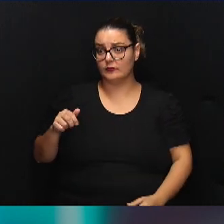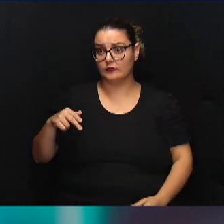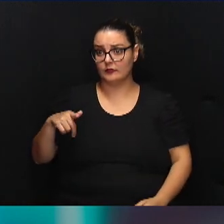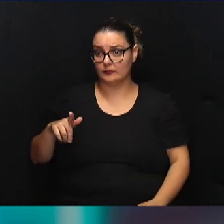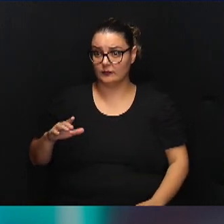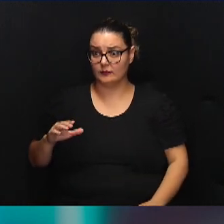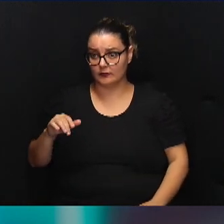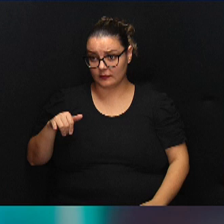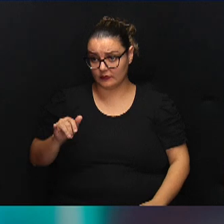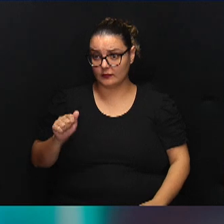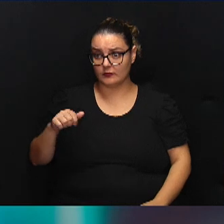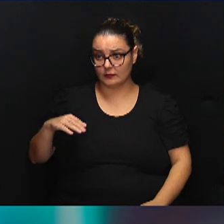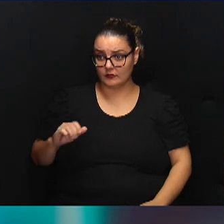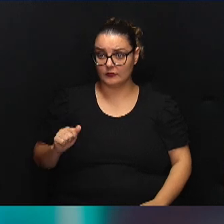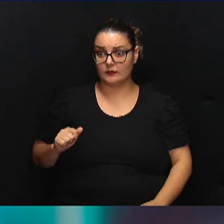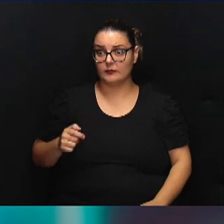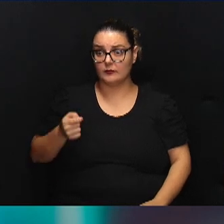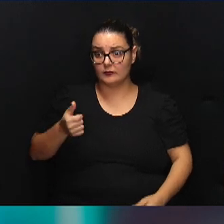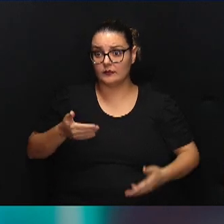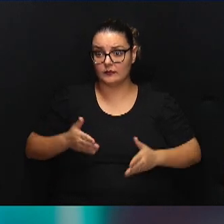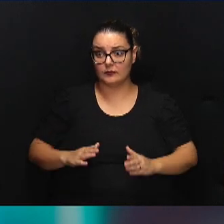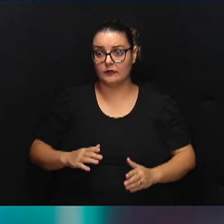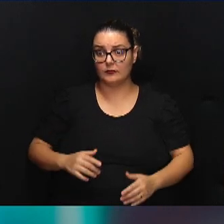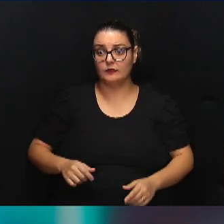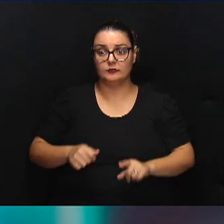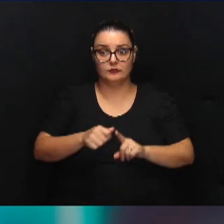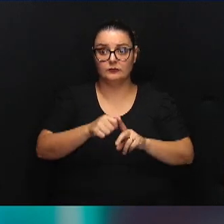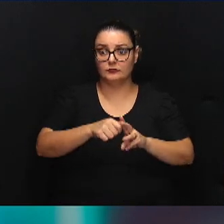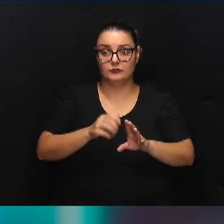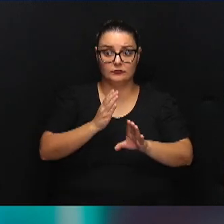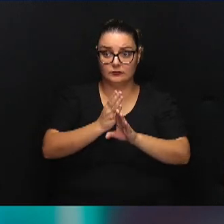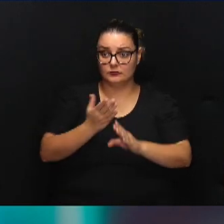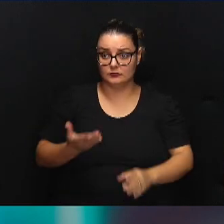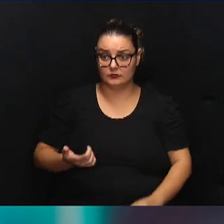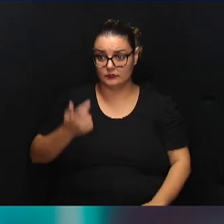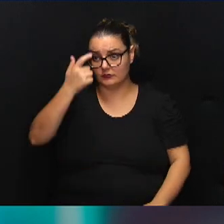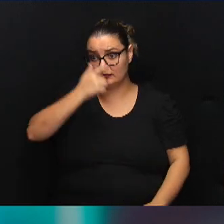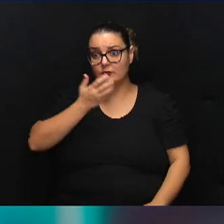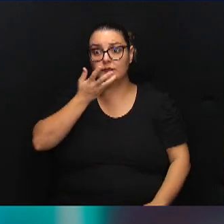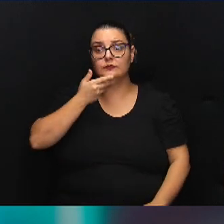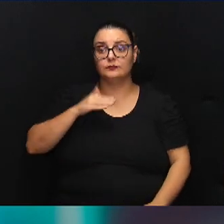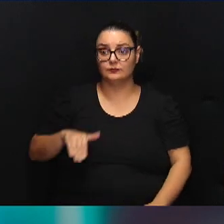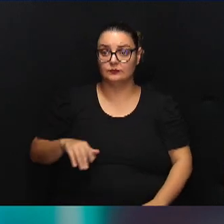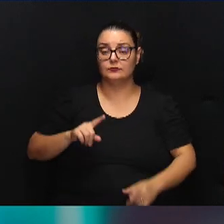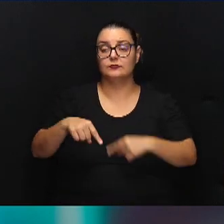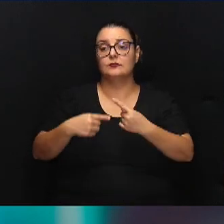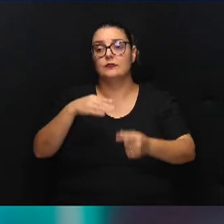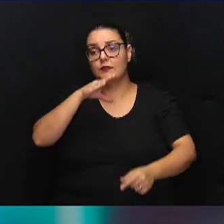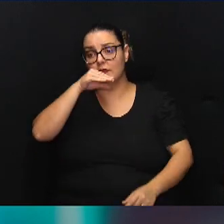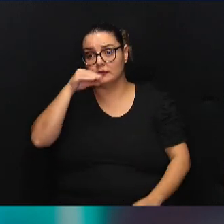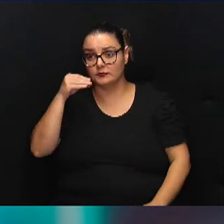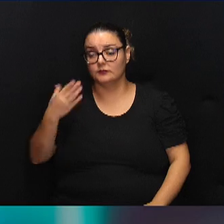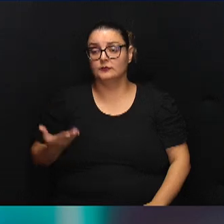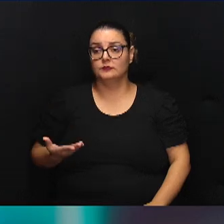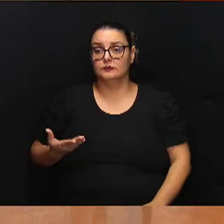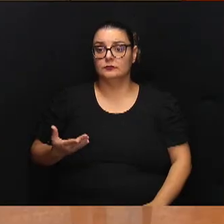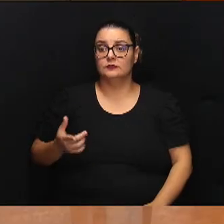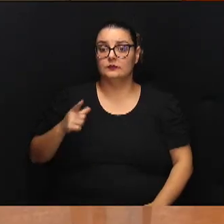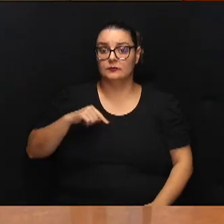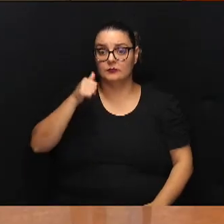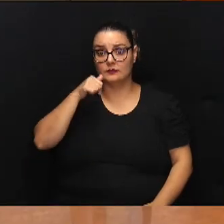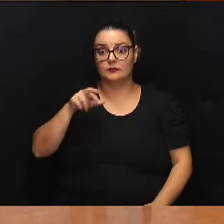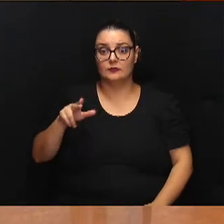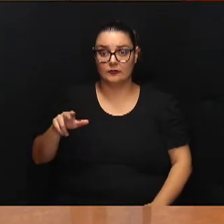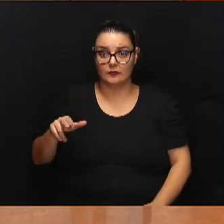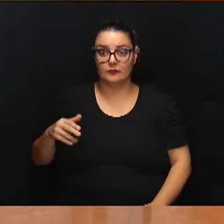com diabetes, descobriu nos primeiros meses de vida, eu na infância, outras na adolescência. Eu tenho uma irmã que descobriu